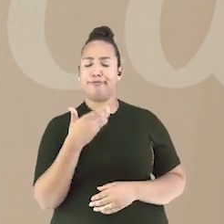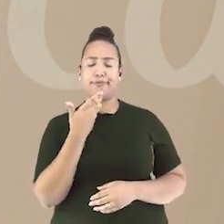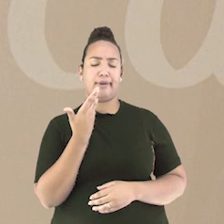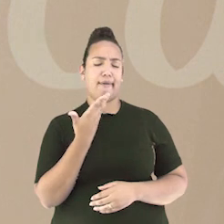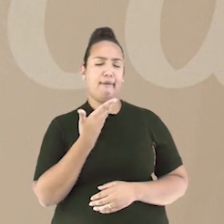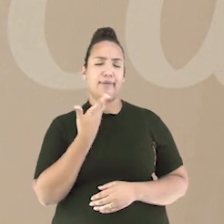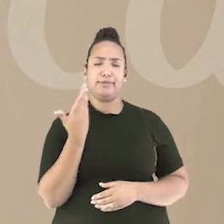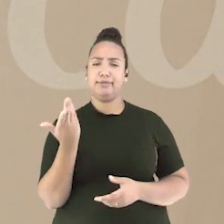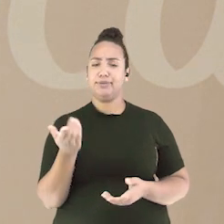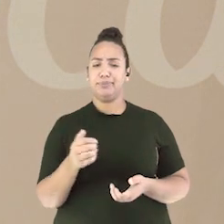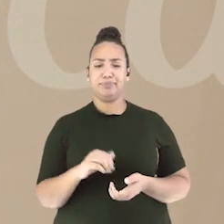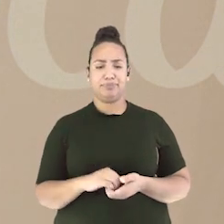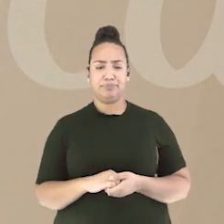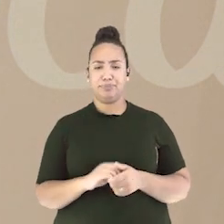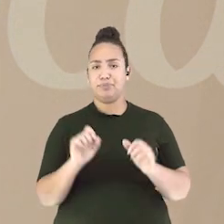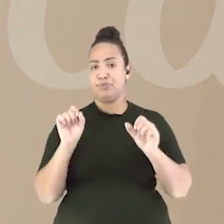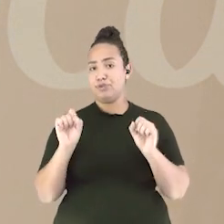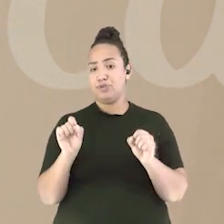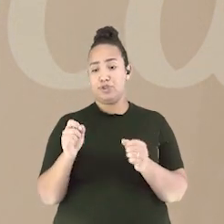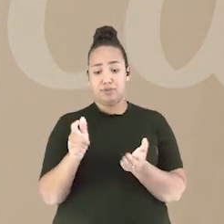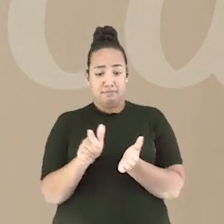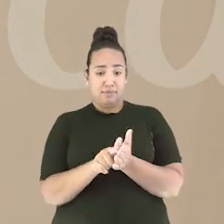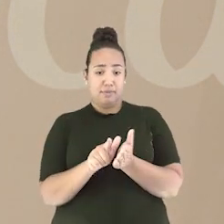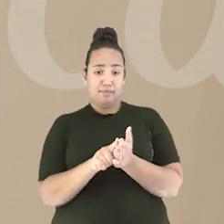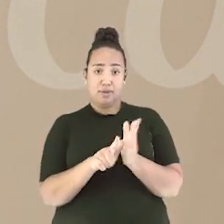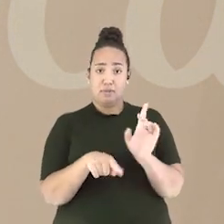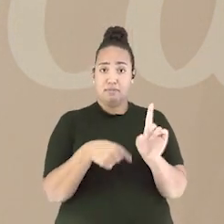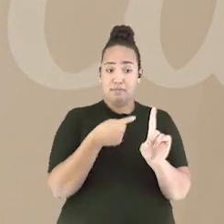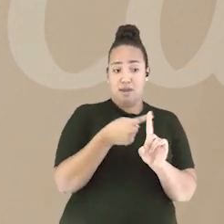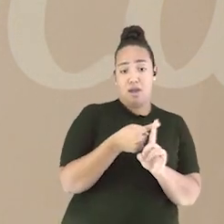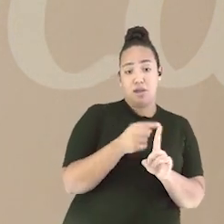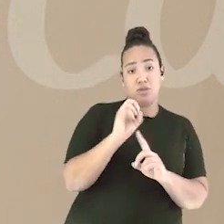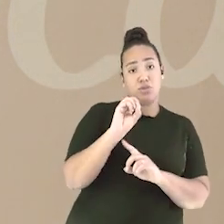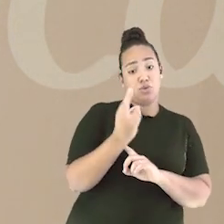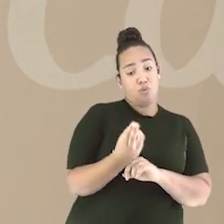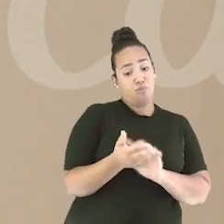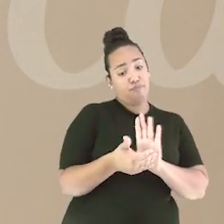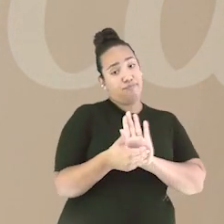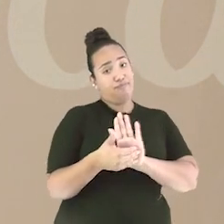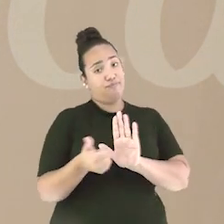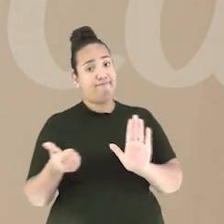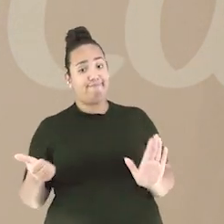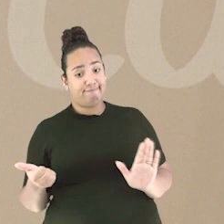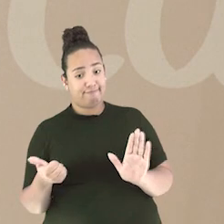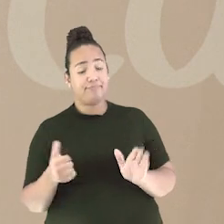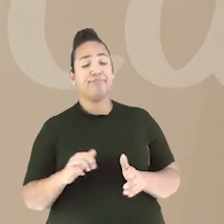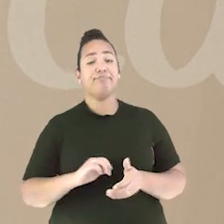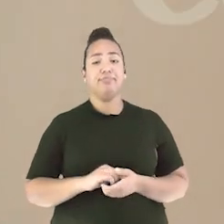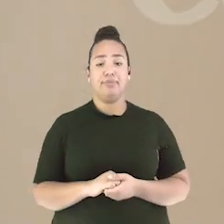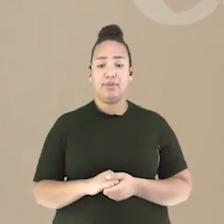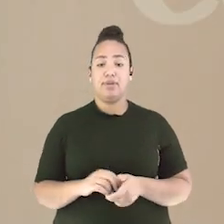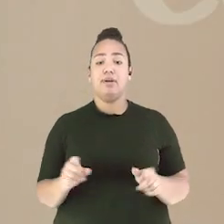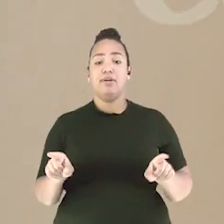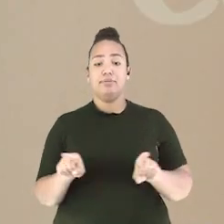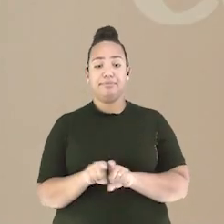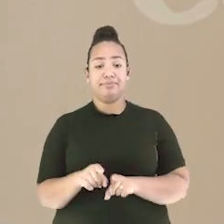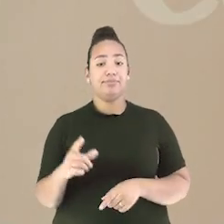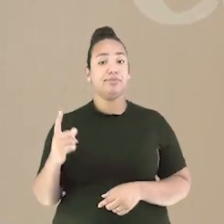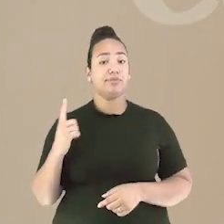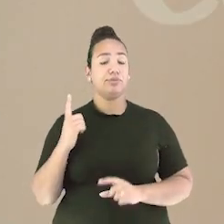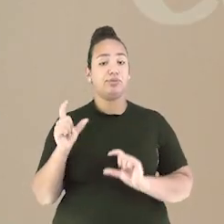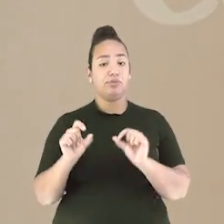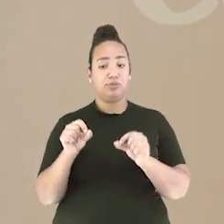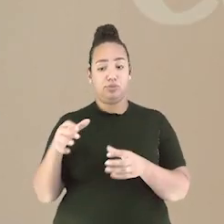fácil. Poderia ser colocado cédulas a mais ou tirado cédulas dos adversários. Tinha também